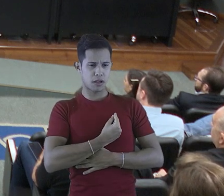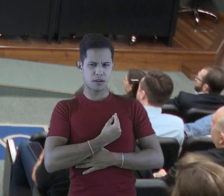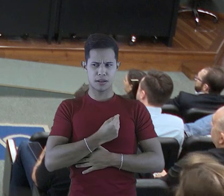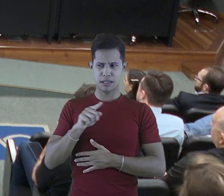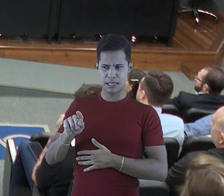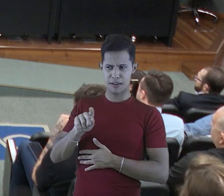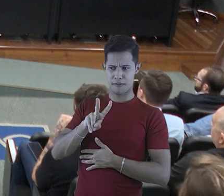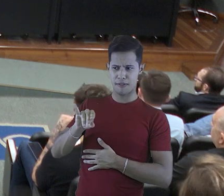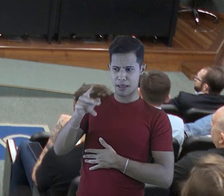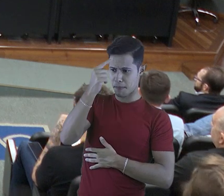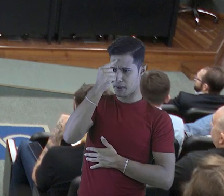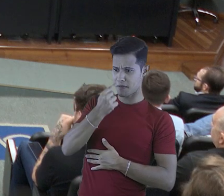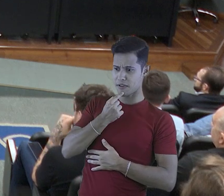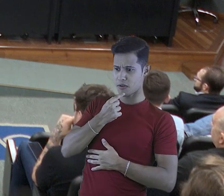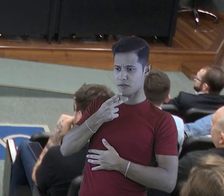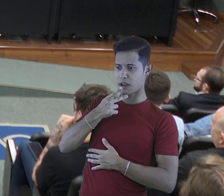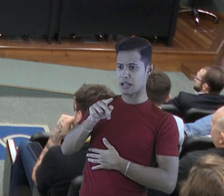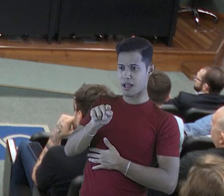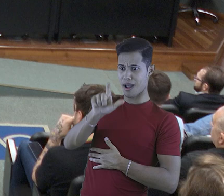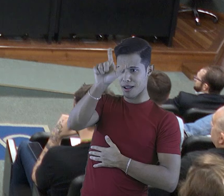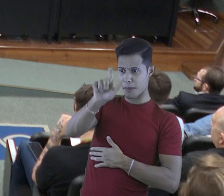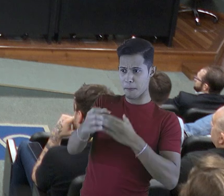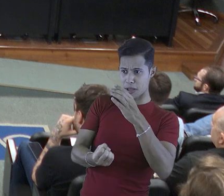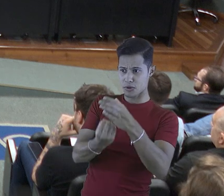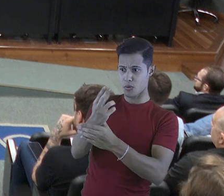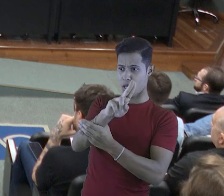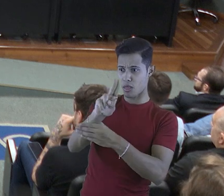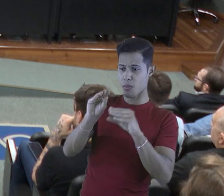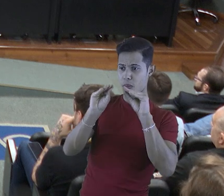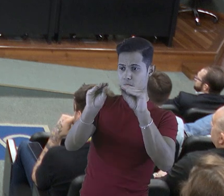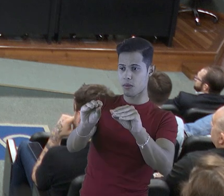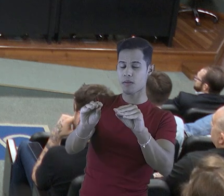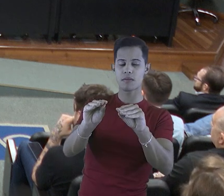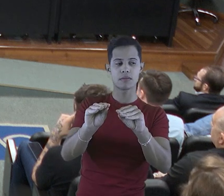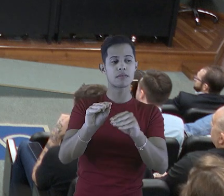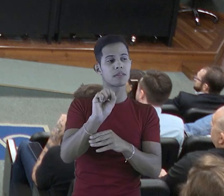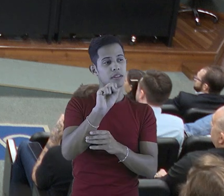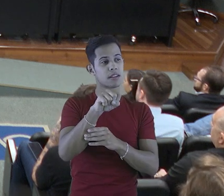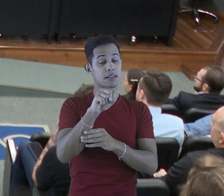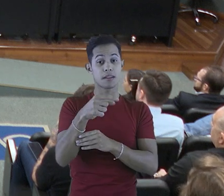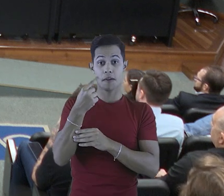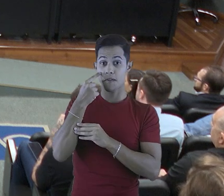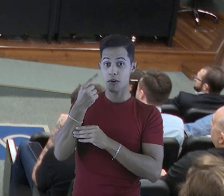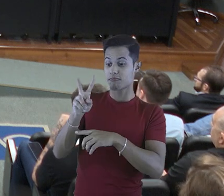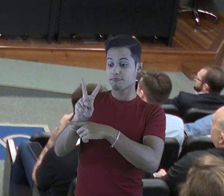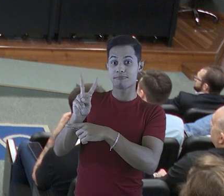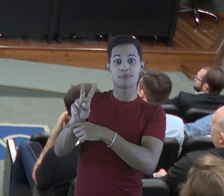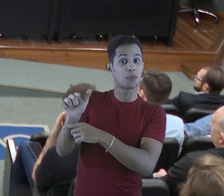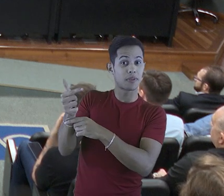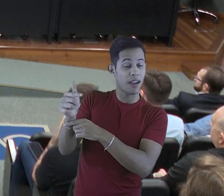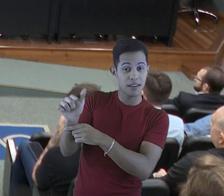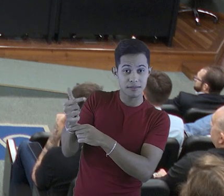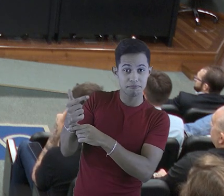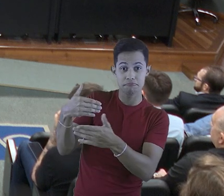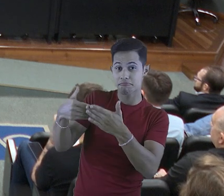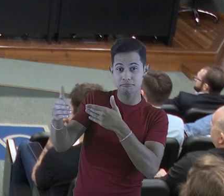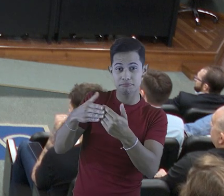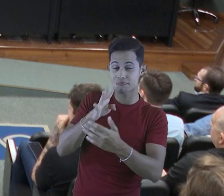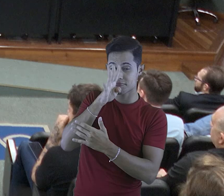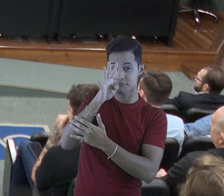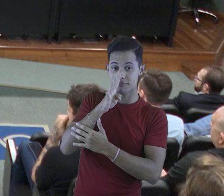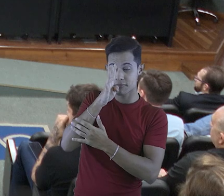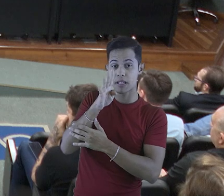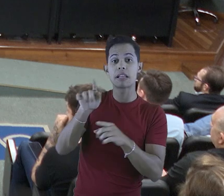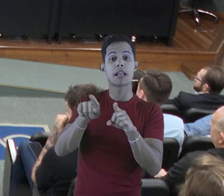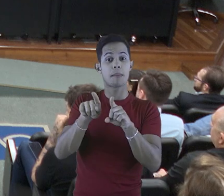perfil e dizer que aquela pessoa... Percebeu? Já deixou de anonimizar. Eu posso pegar esse perfil e alienar para a